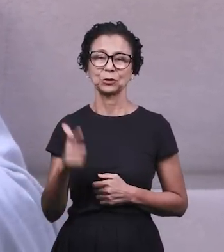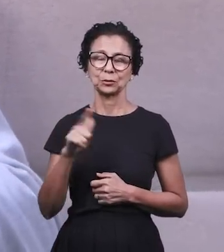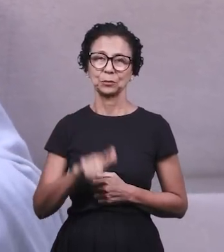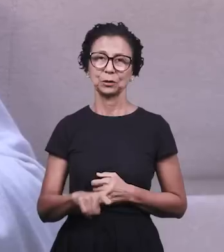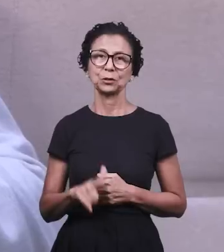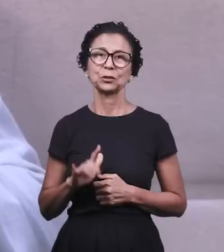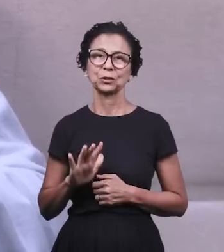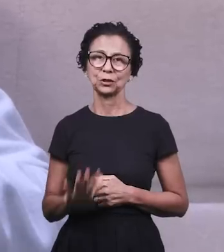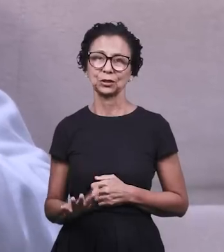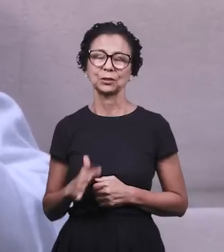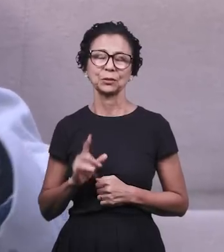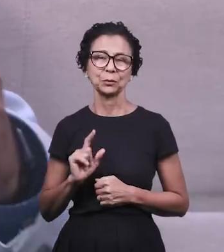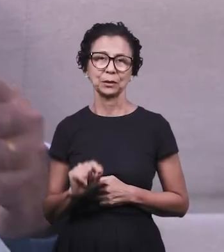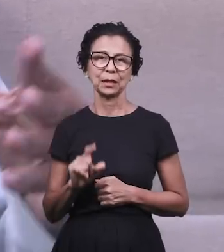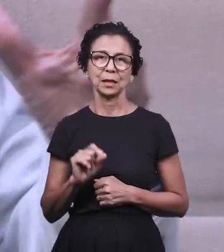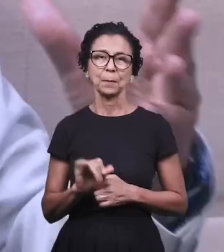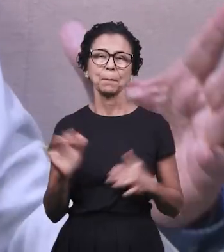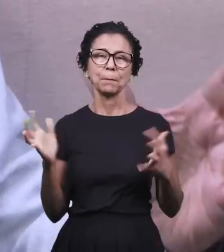né?